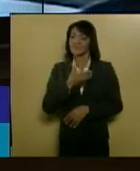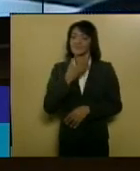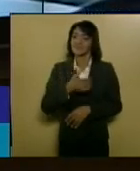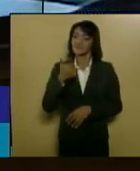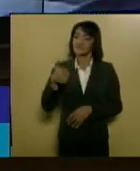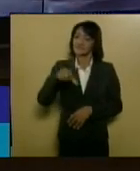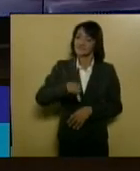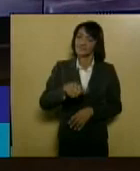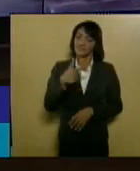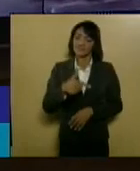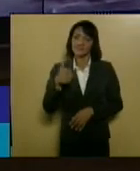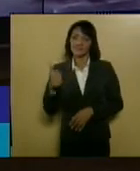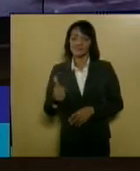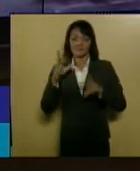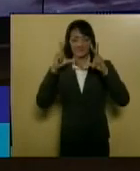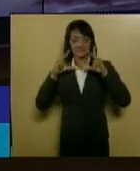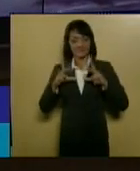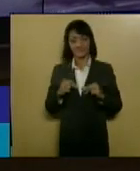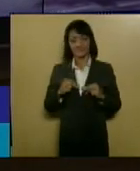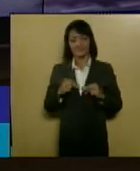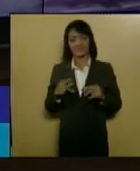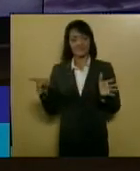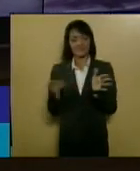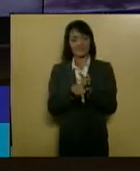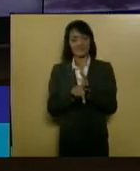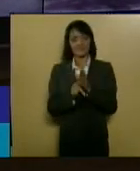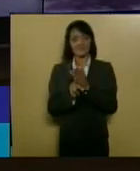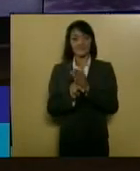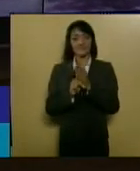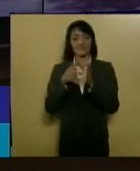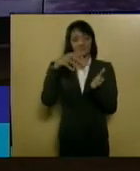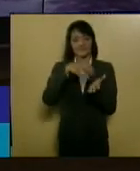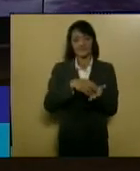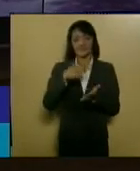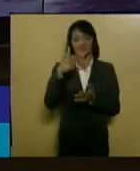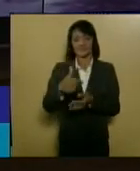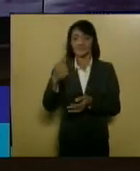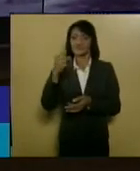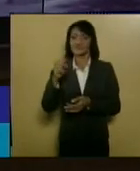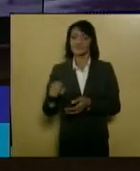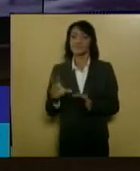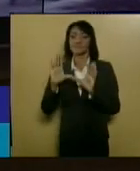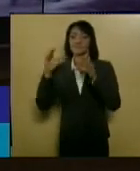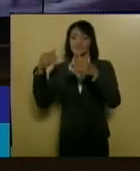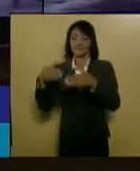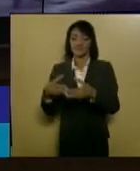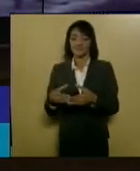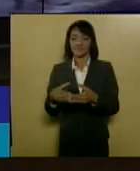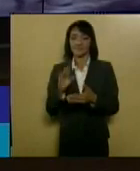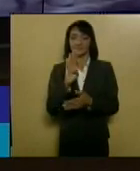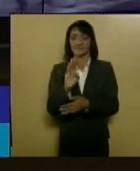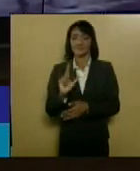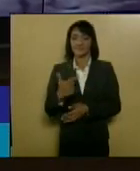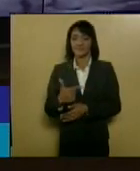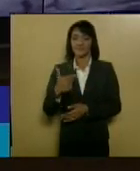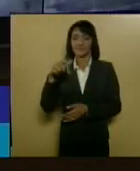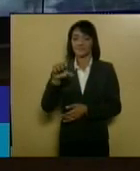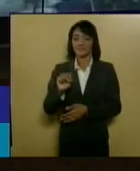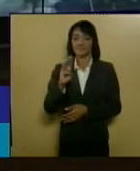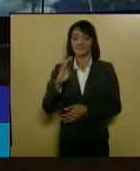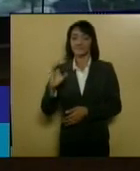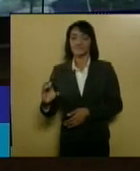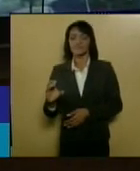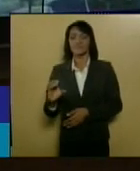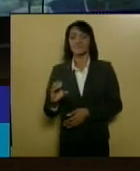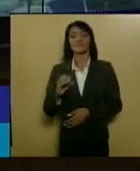1921, recebeu a sua atual denominação de 28º Batalhão de Caçadores, o qual passou, em 18